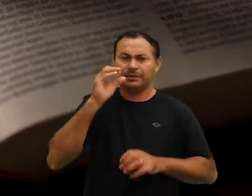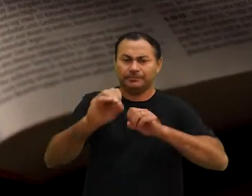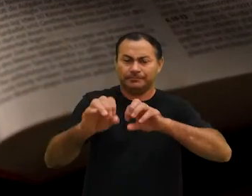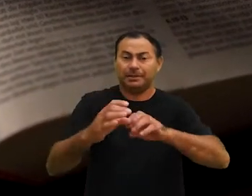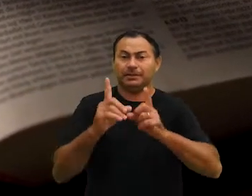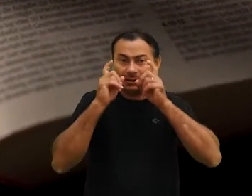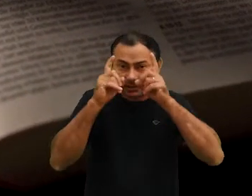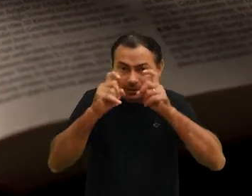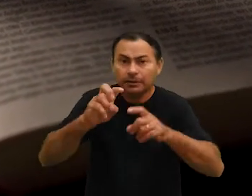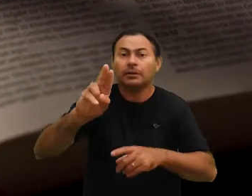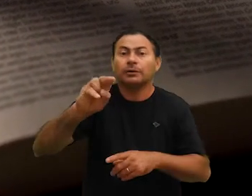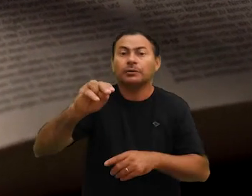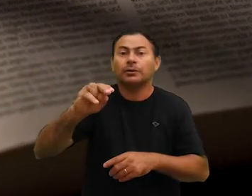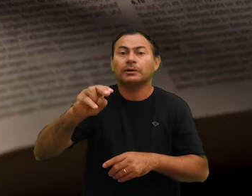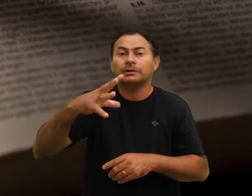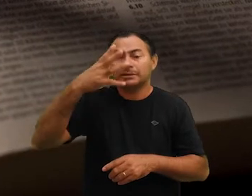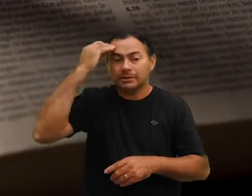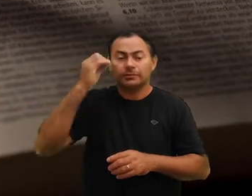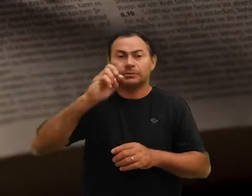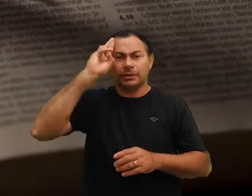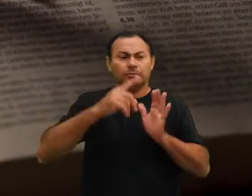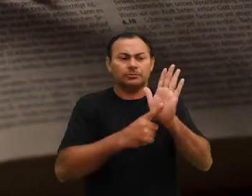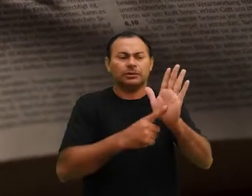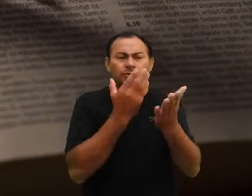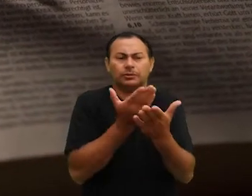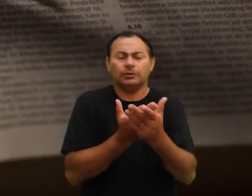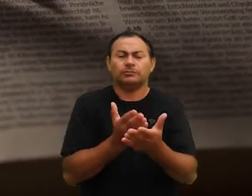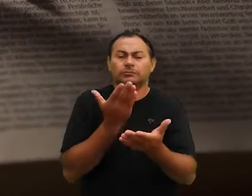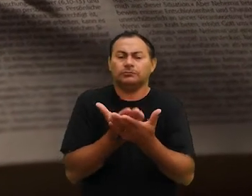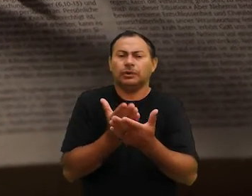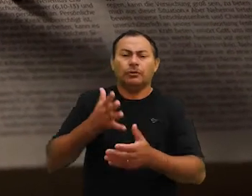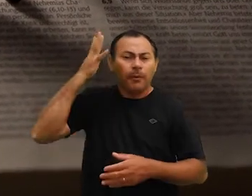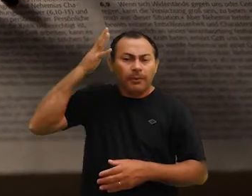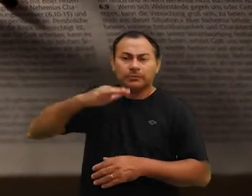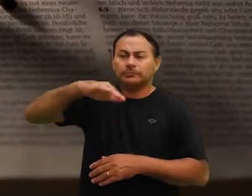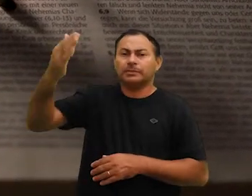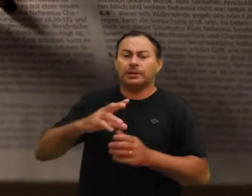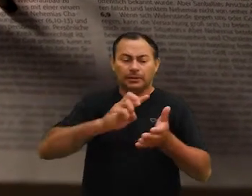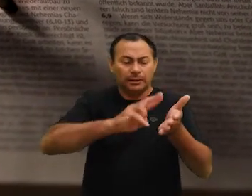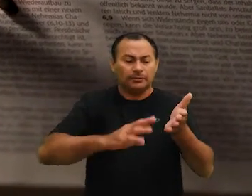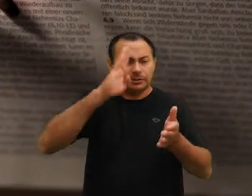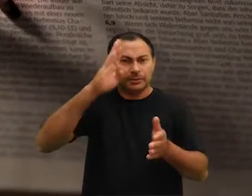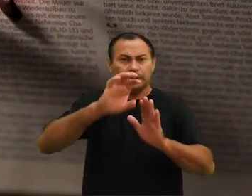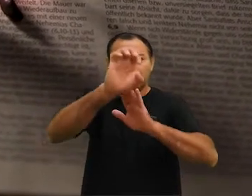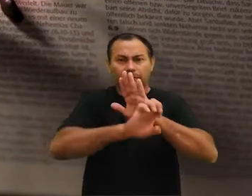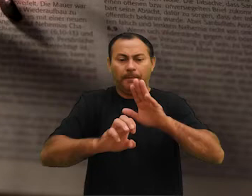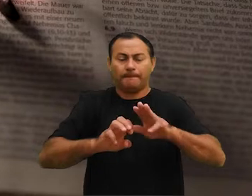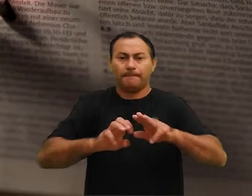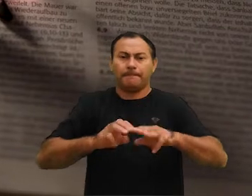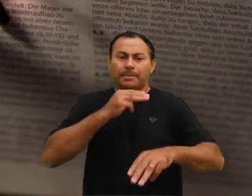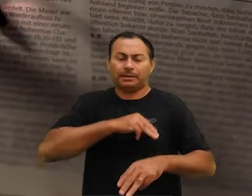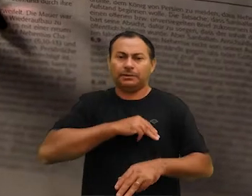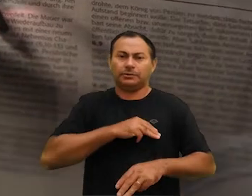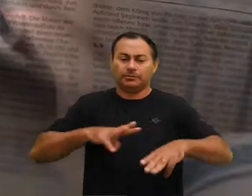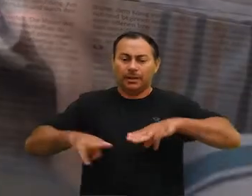interessante. Nunca vamos esquecer o que o Senhor me mostrou depois de estudar o Sermão do Monte e ler, principalmente, os evangelhos de Mateus,